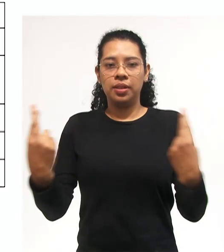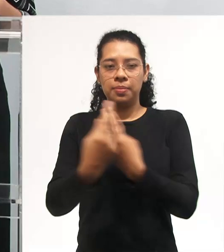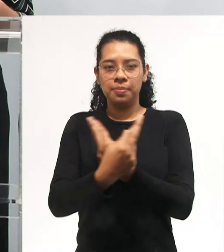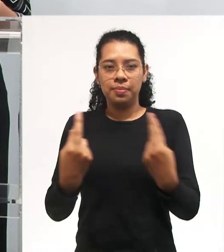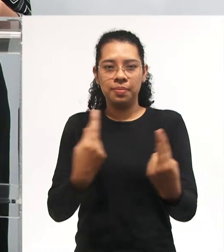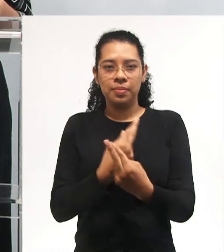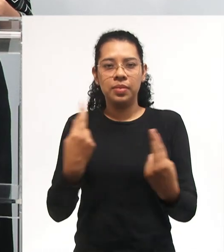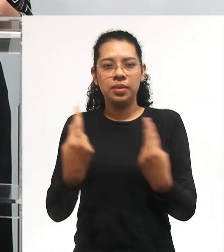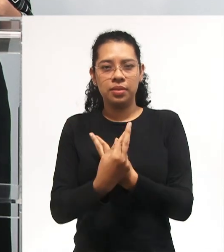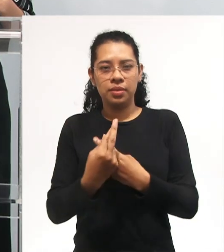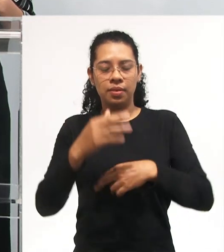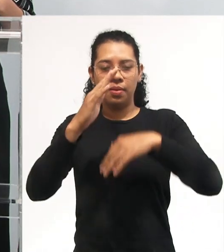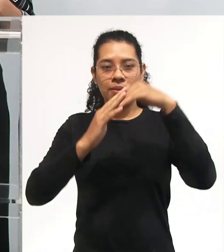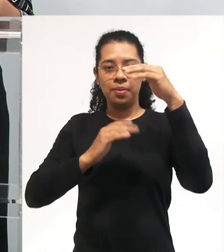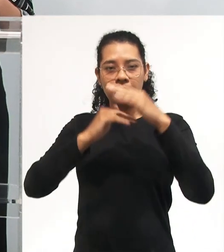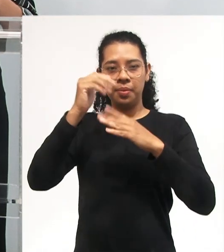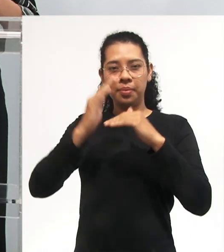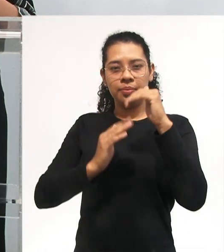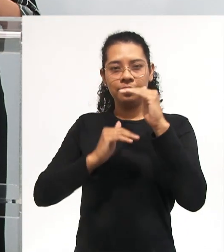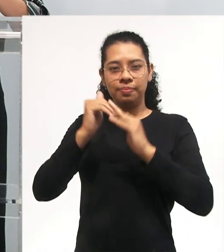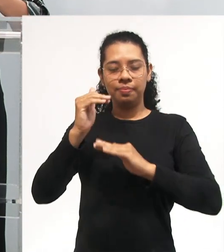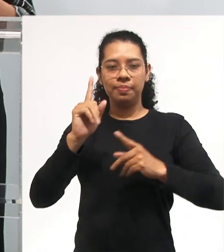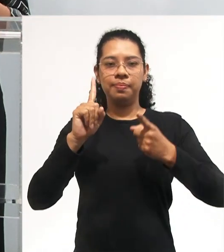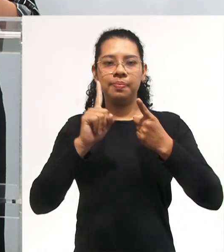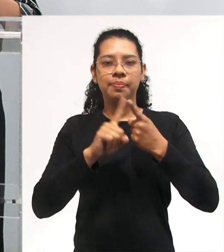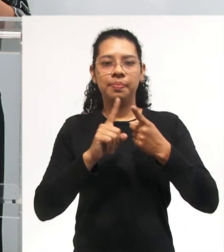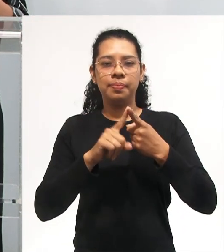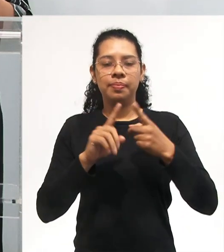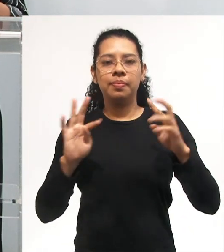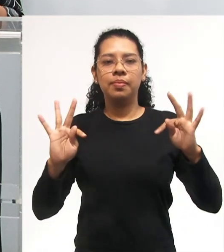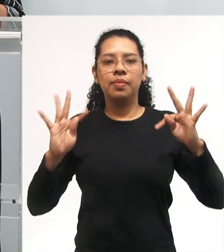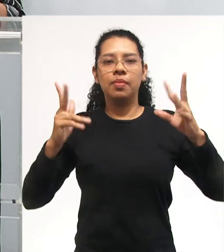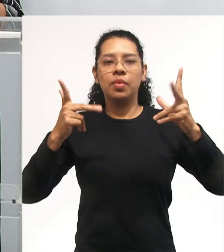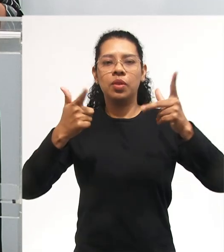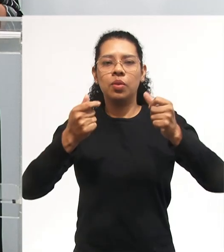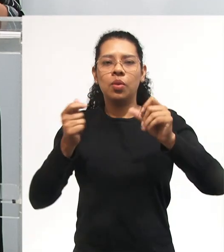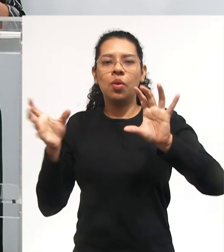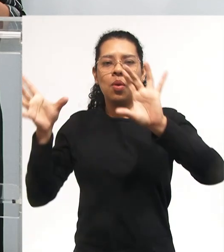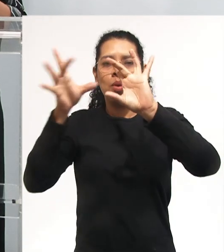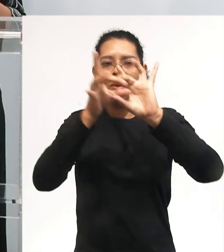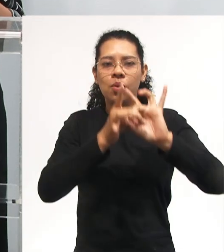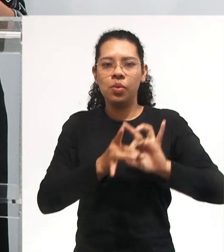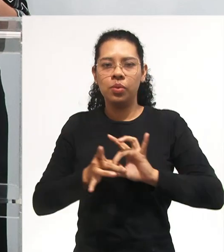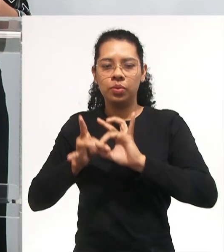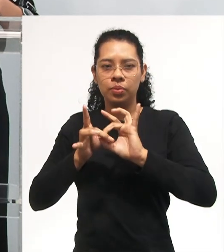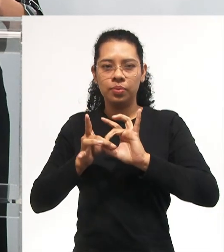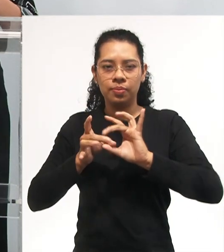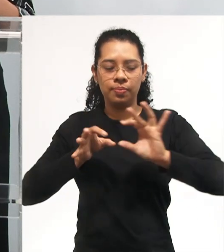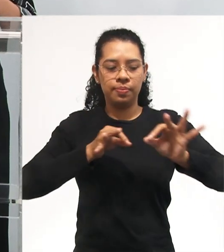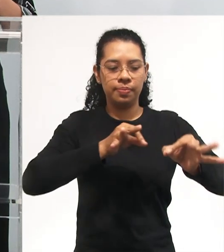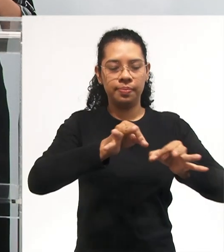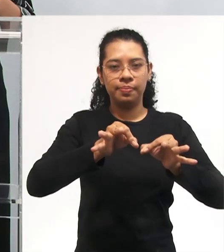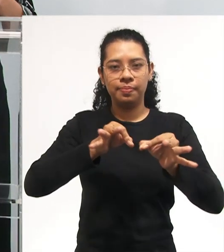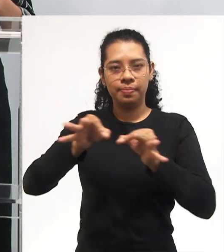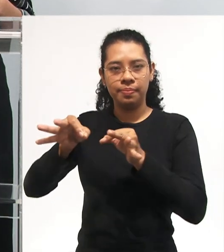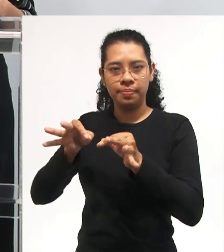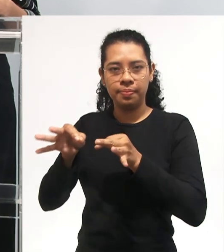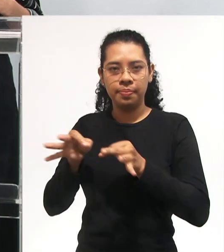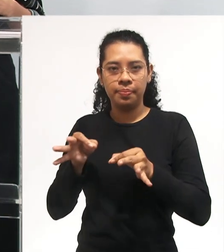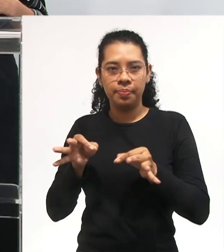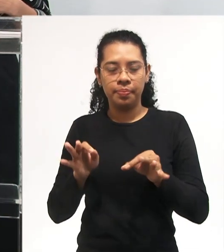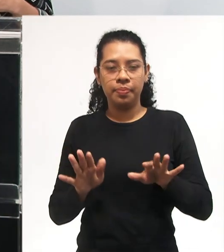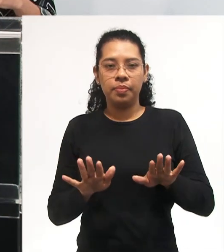objetivo profissional e também aliado aos objetivos da organização. Então, a gestão